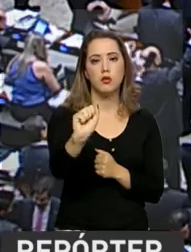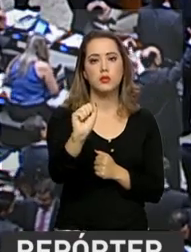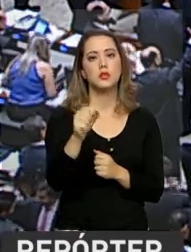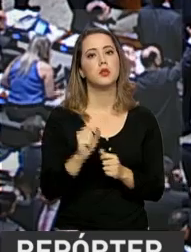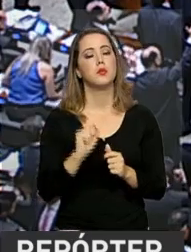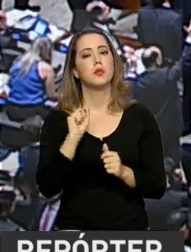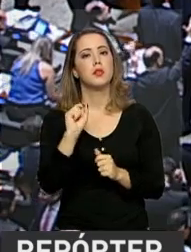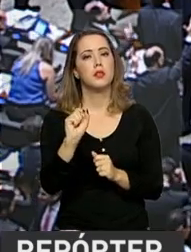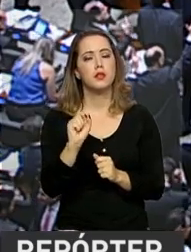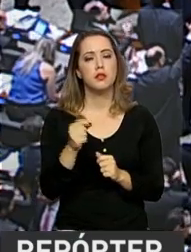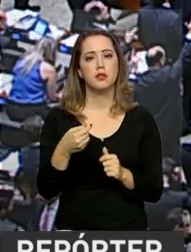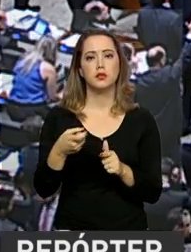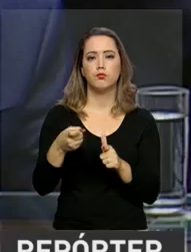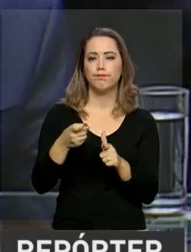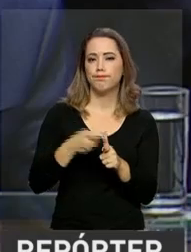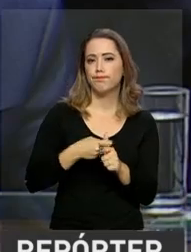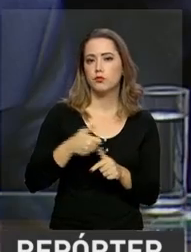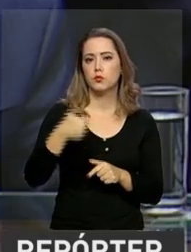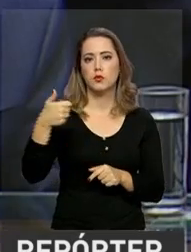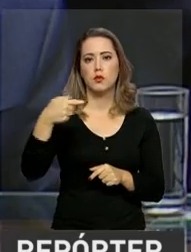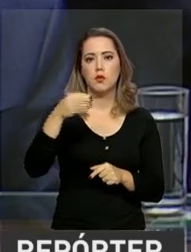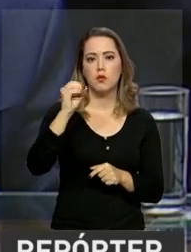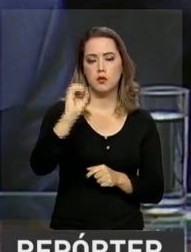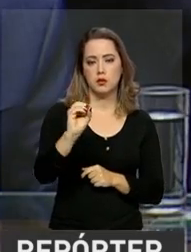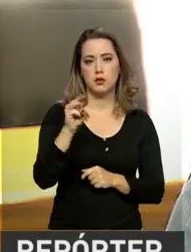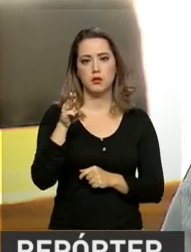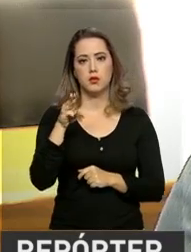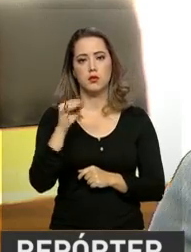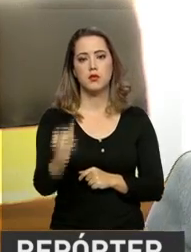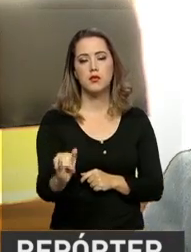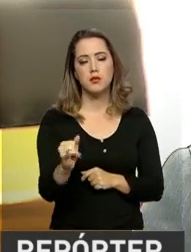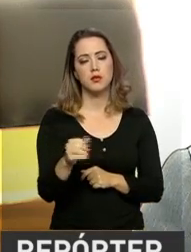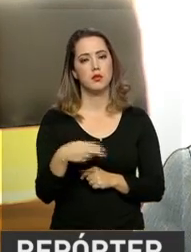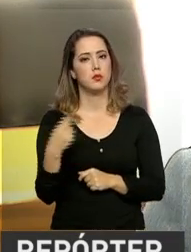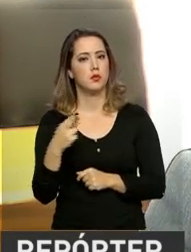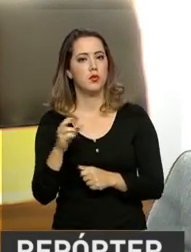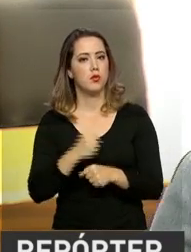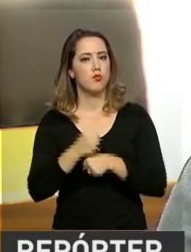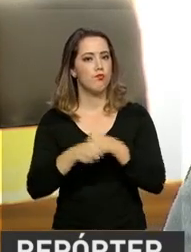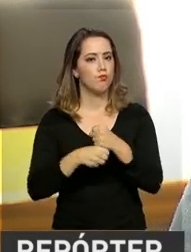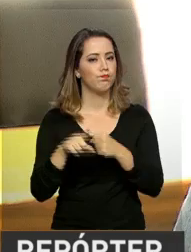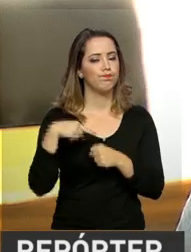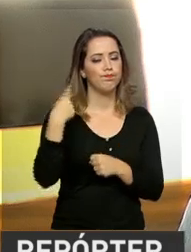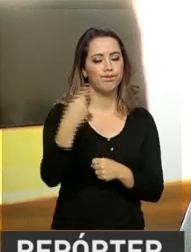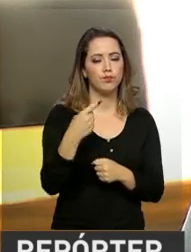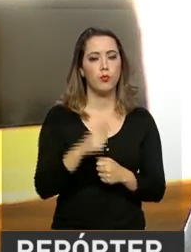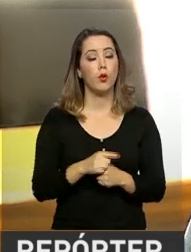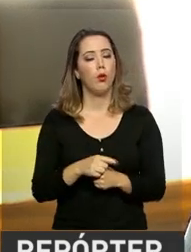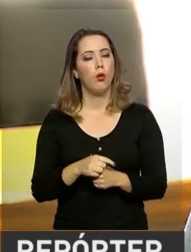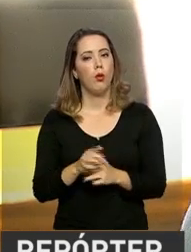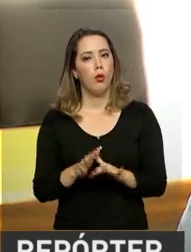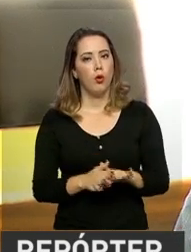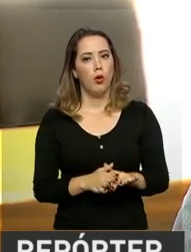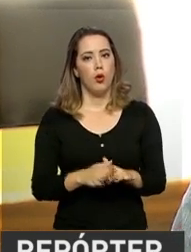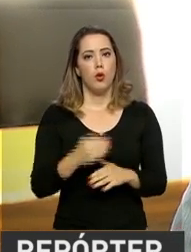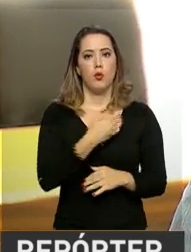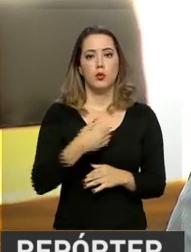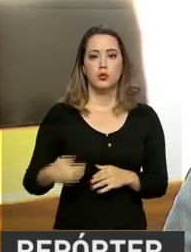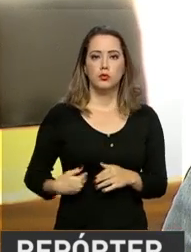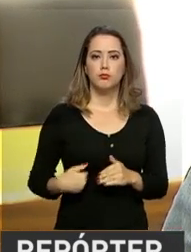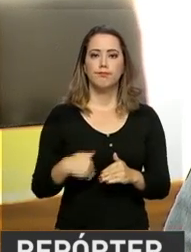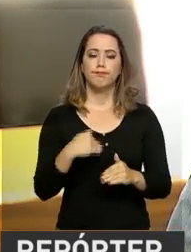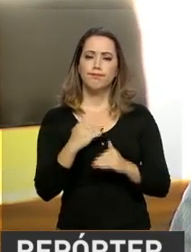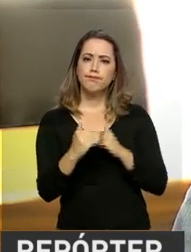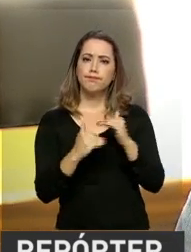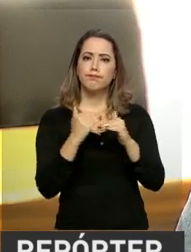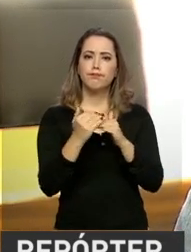170,5 bilhões de reais para 2016 o governo tendo o orçamento equilibrado a trajetória da dívida